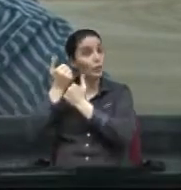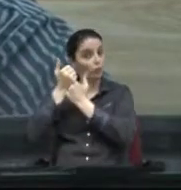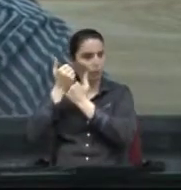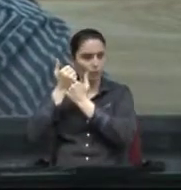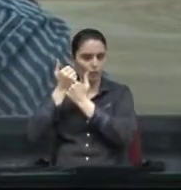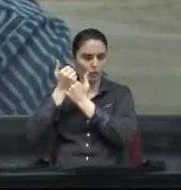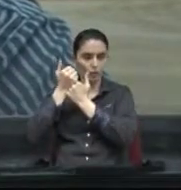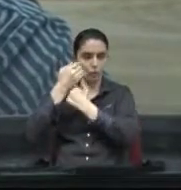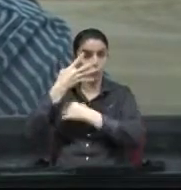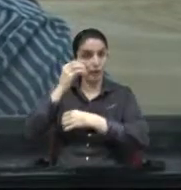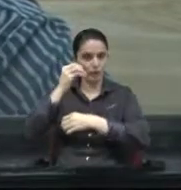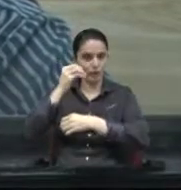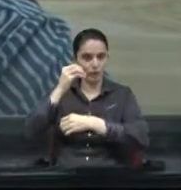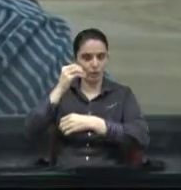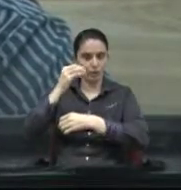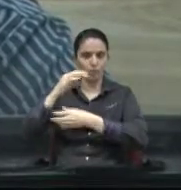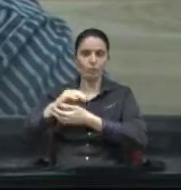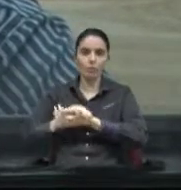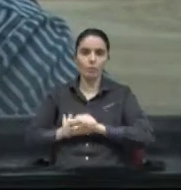número 40.